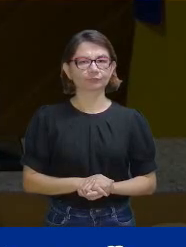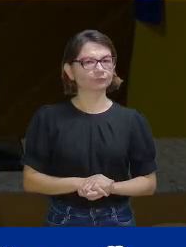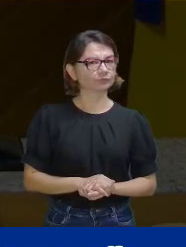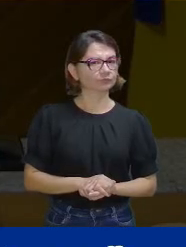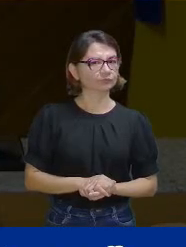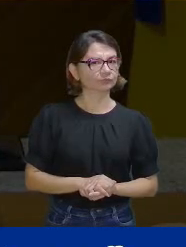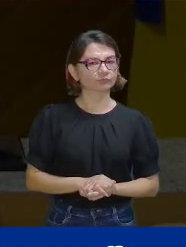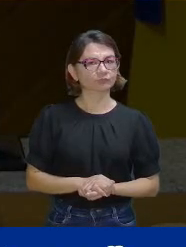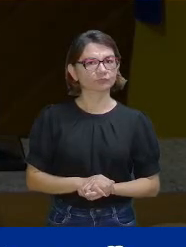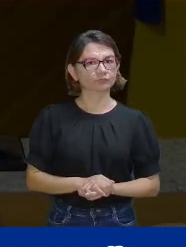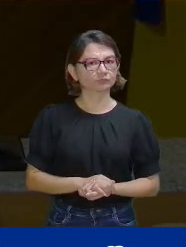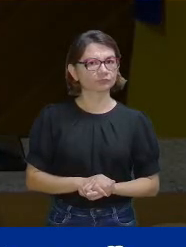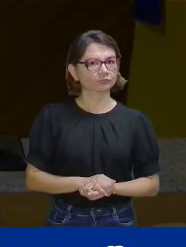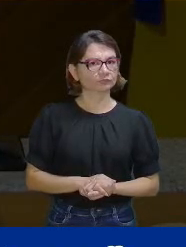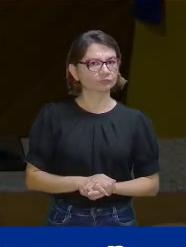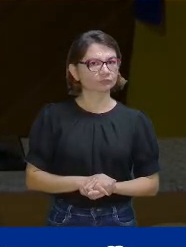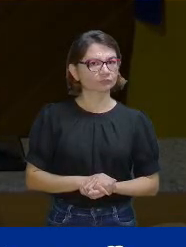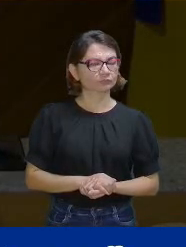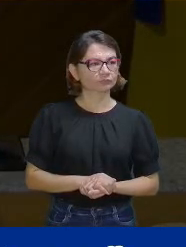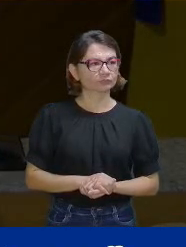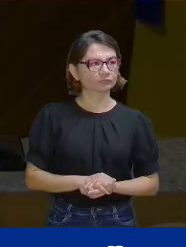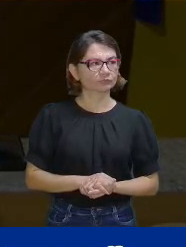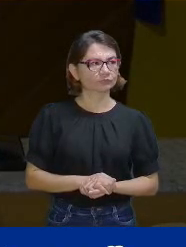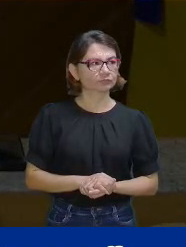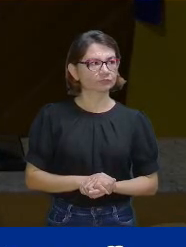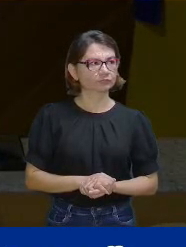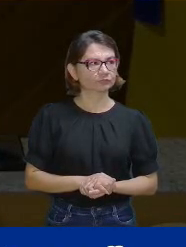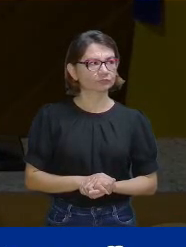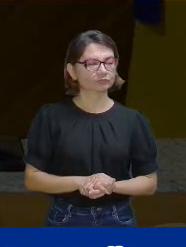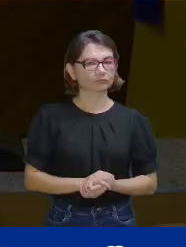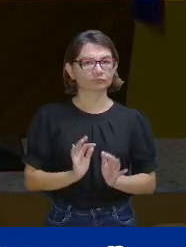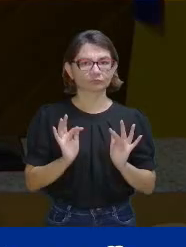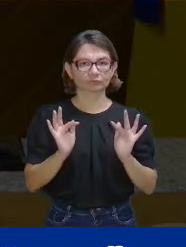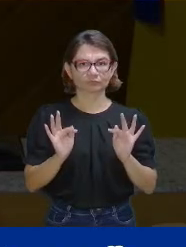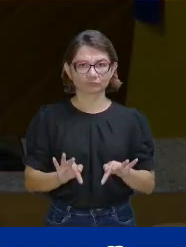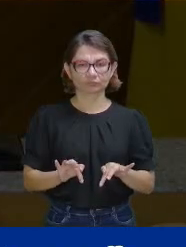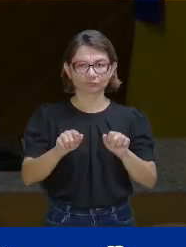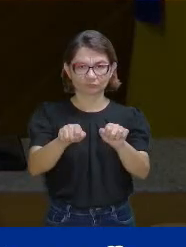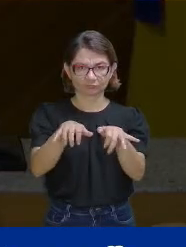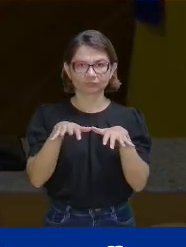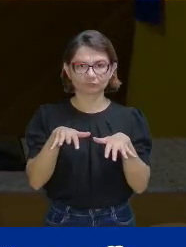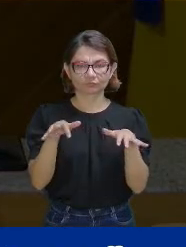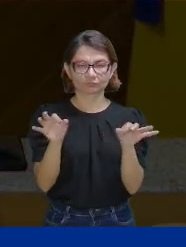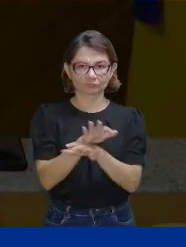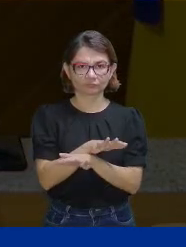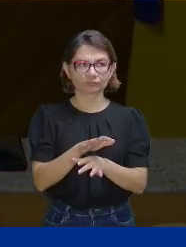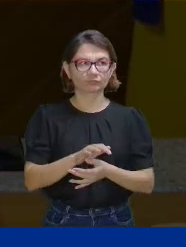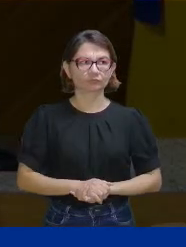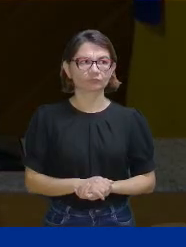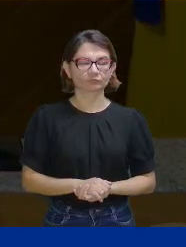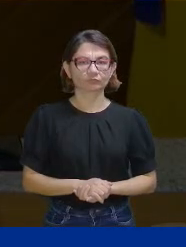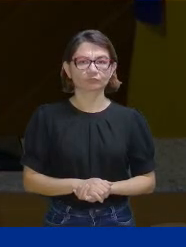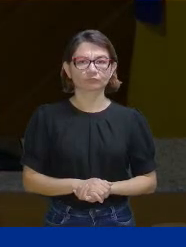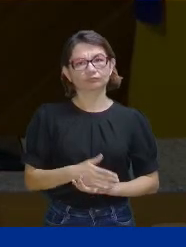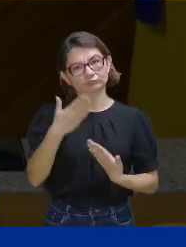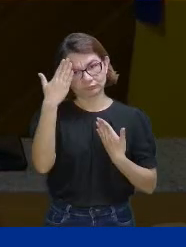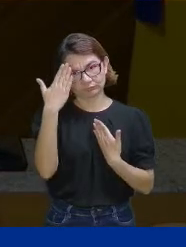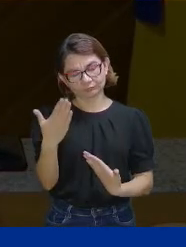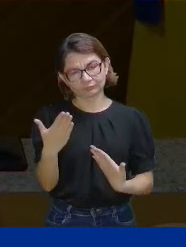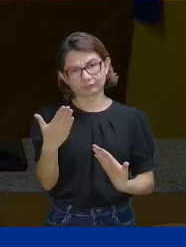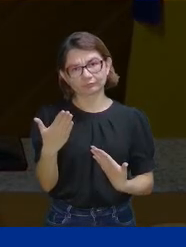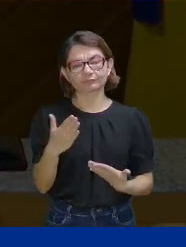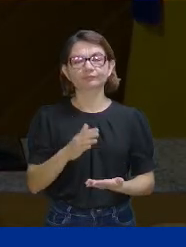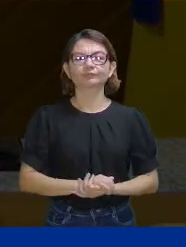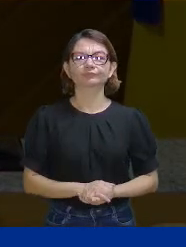Não havendo mais processos, declaro encerrada a presente sessão, agradecendo a participação